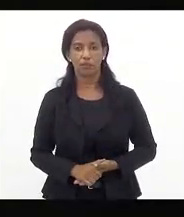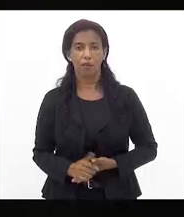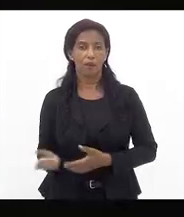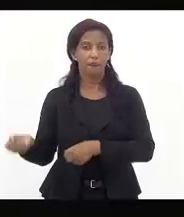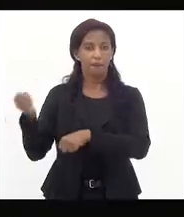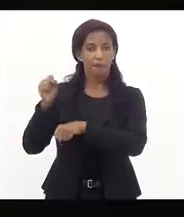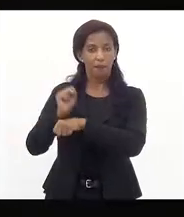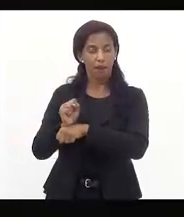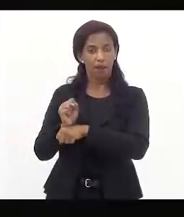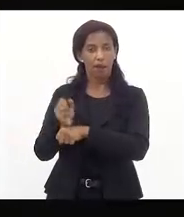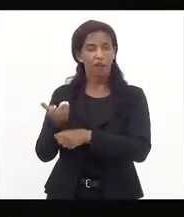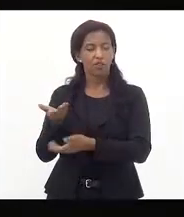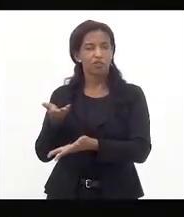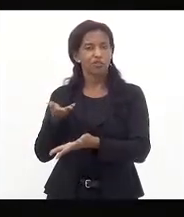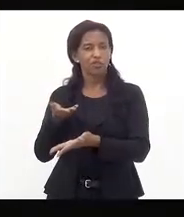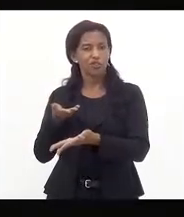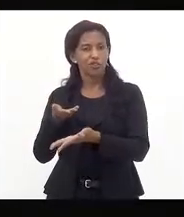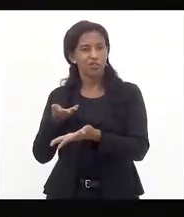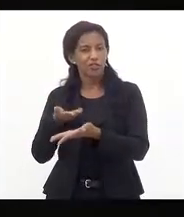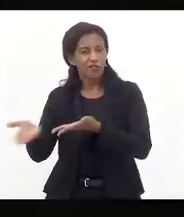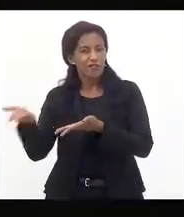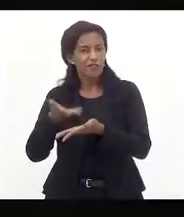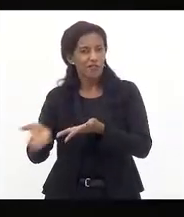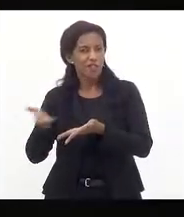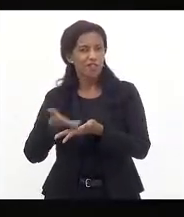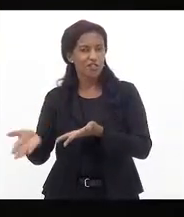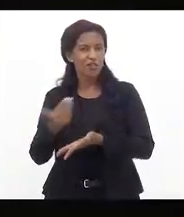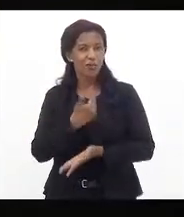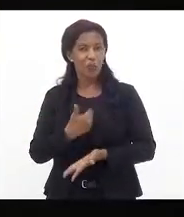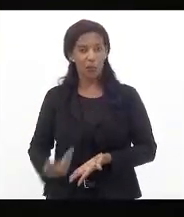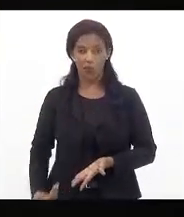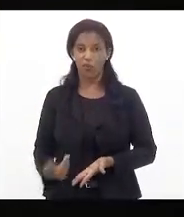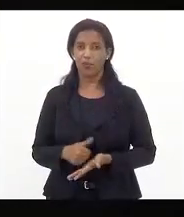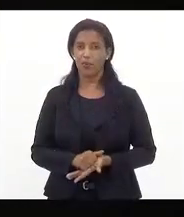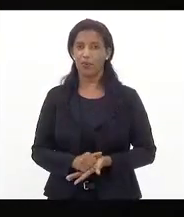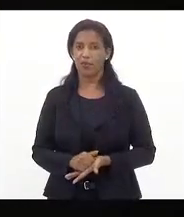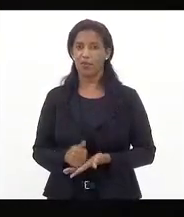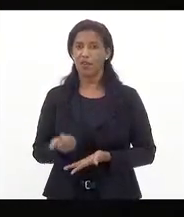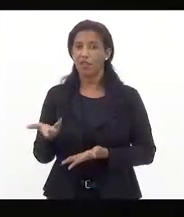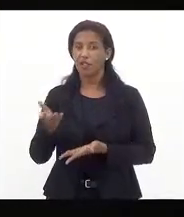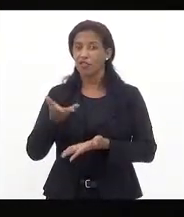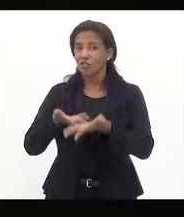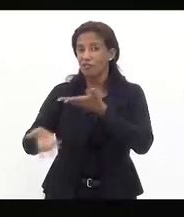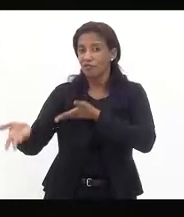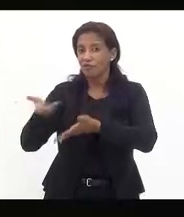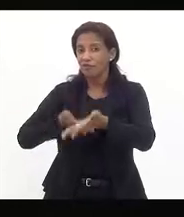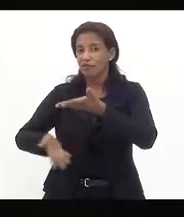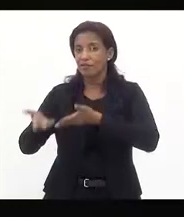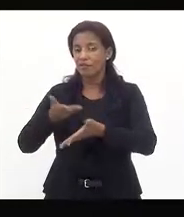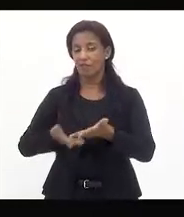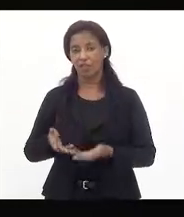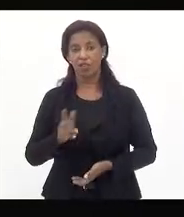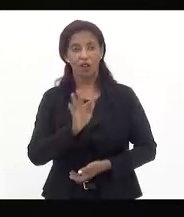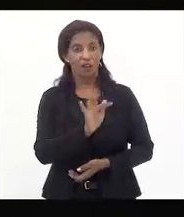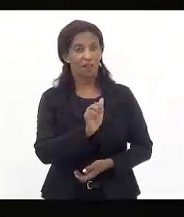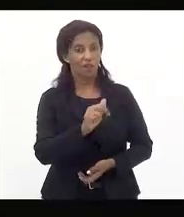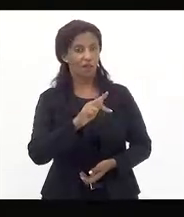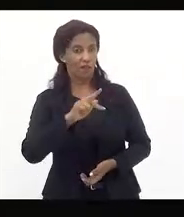deixar de investir. Na coisa pública não se gasta, se investe. É uma